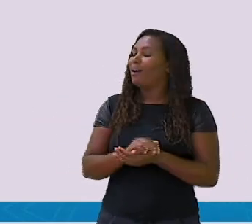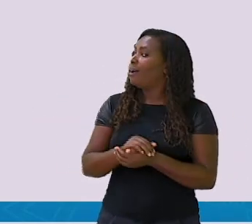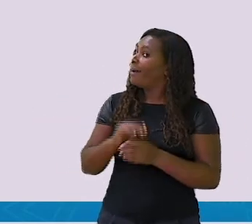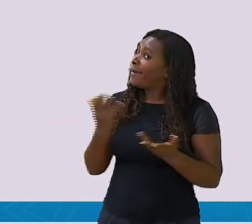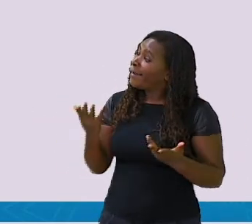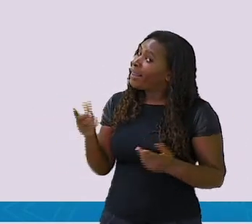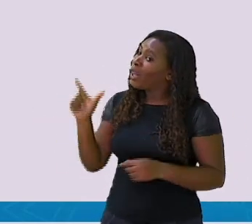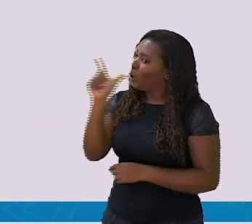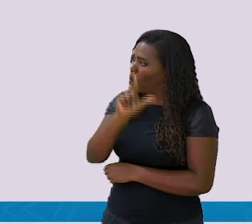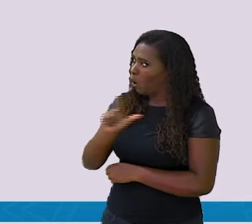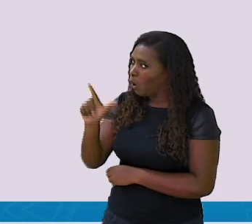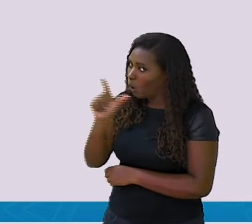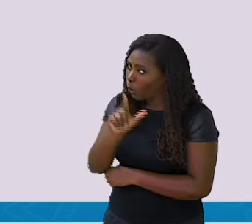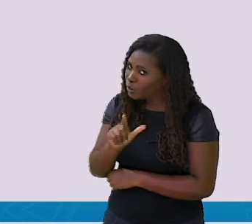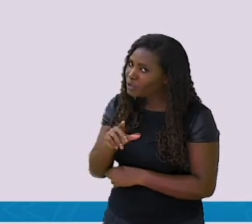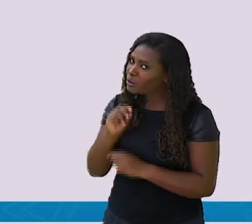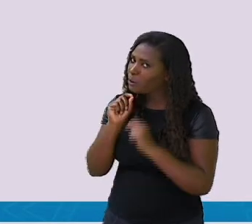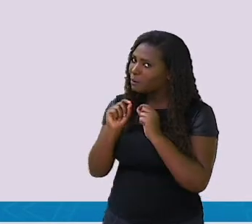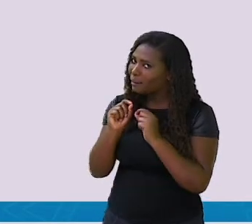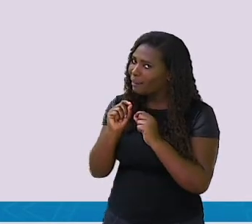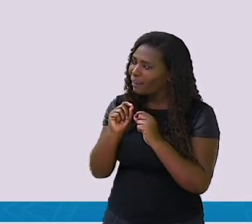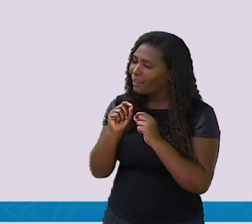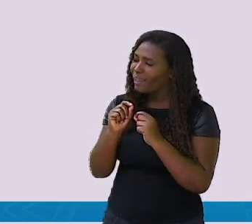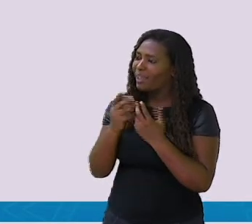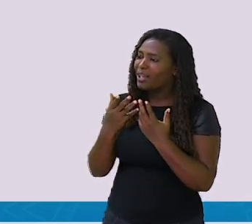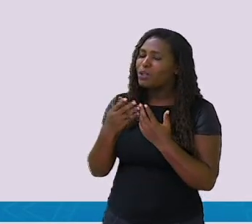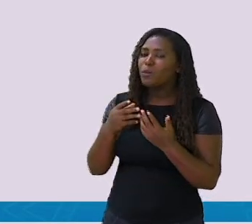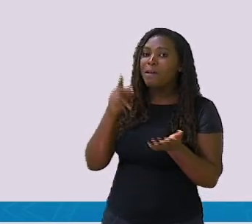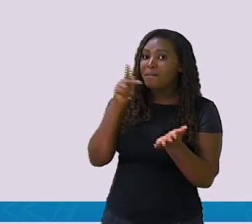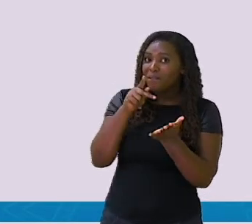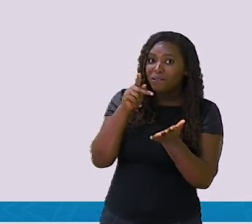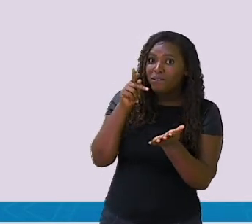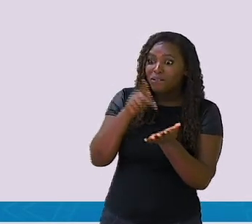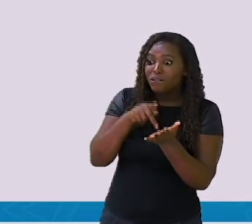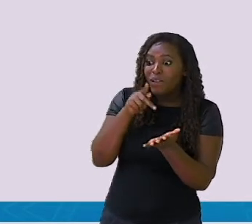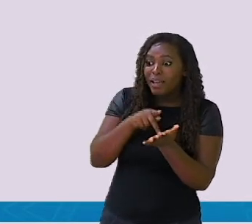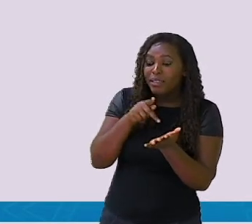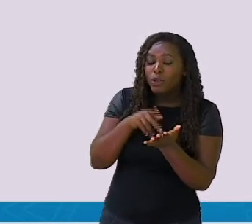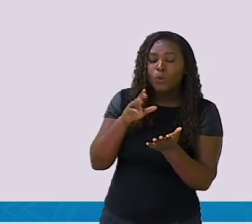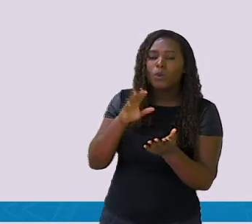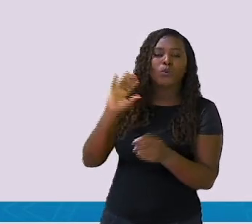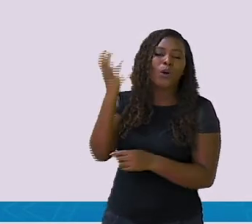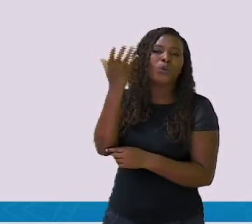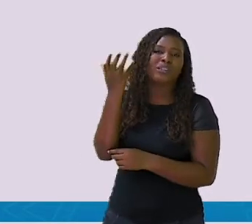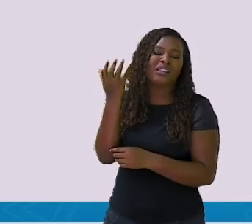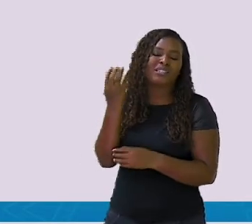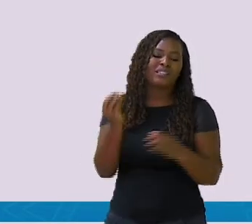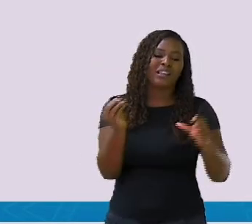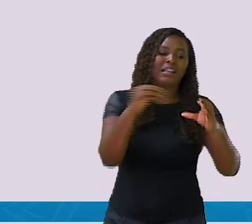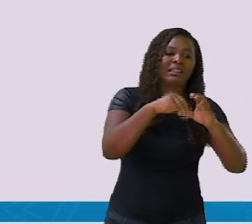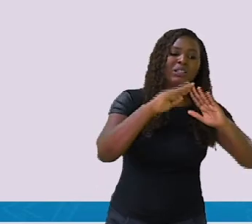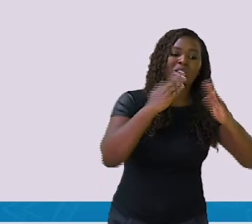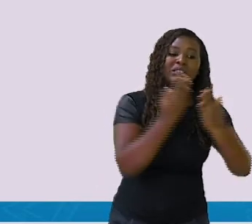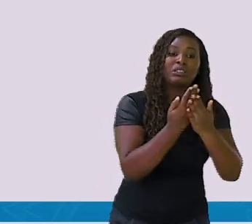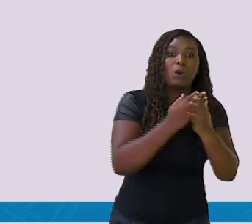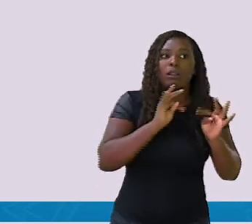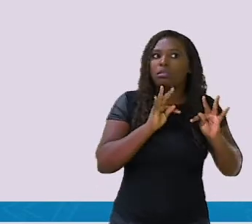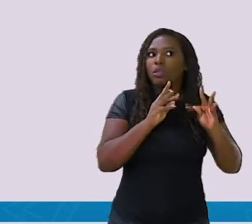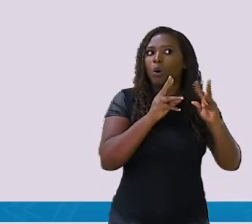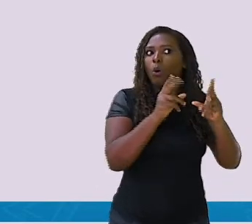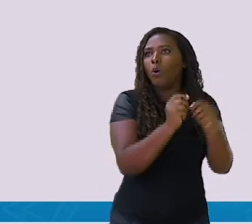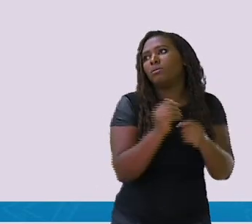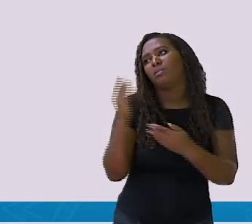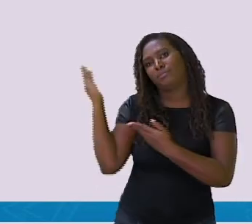para todas as pessoas, né? Mas é um caminho, a história já está, a educação e a história já estão